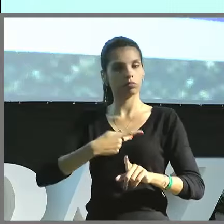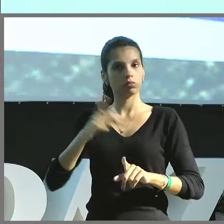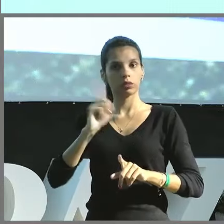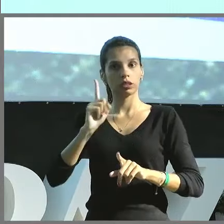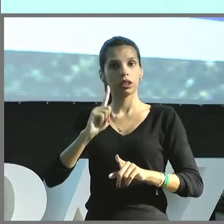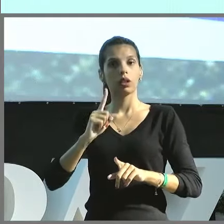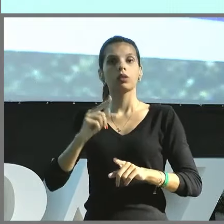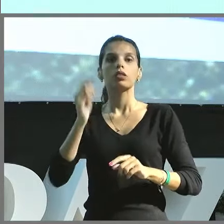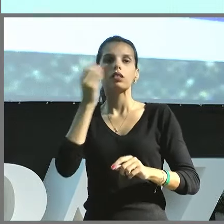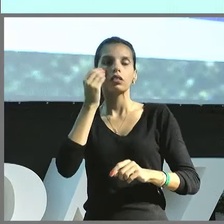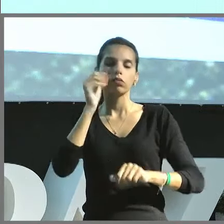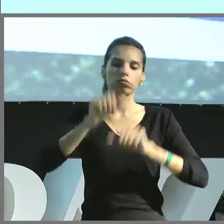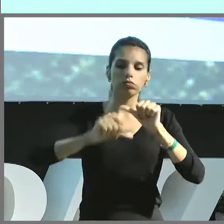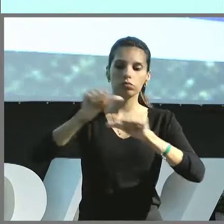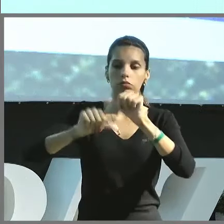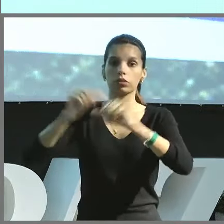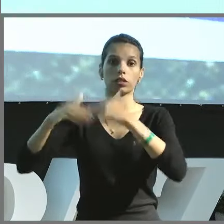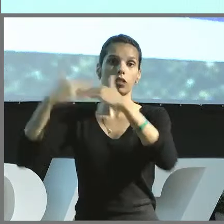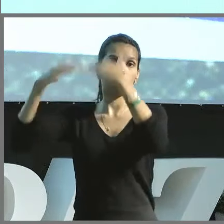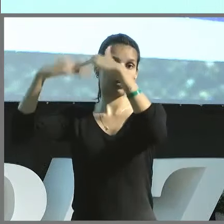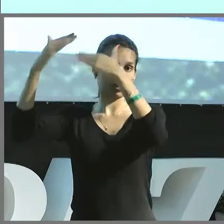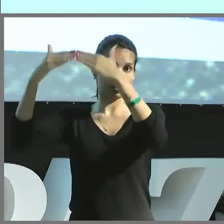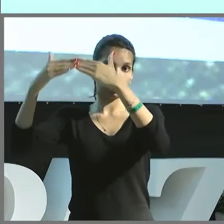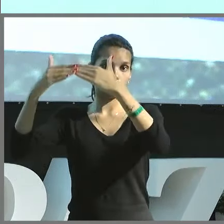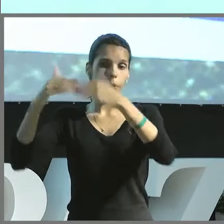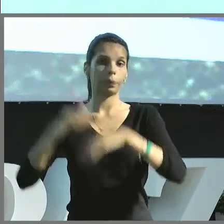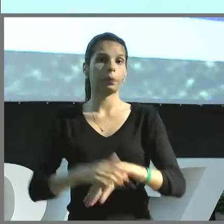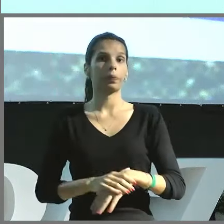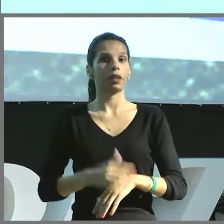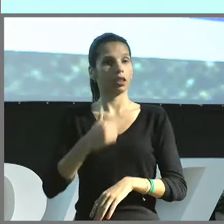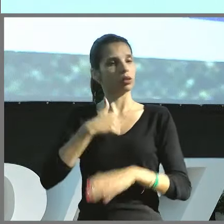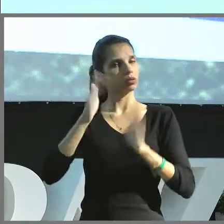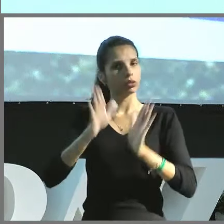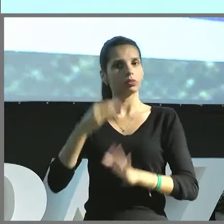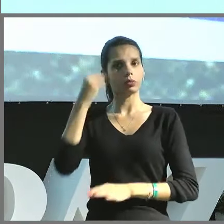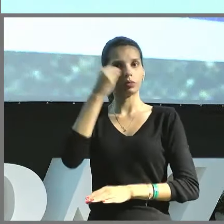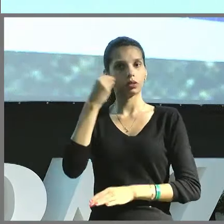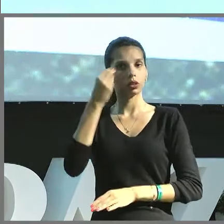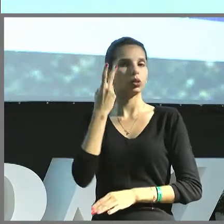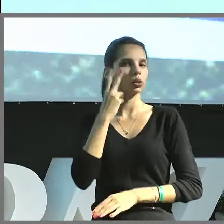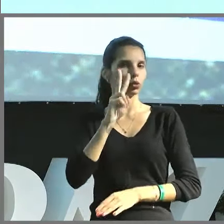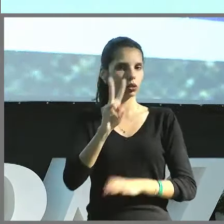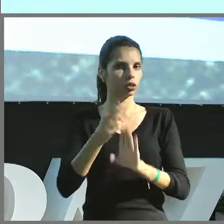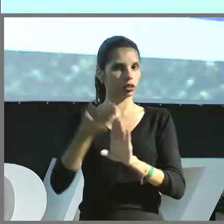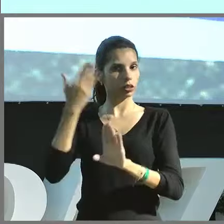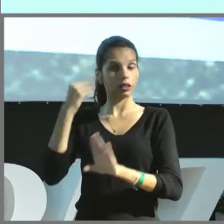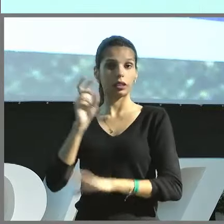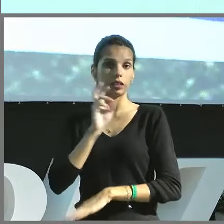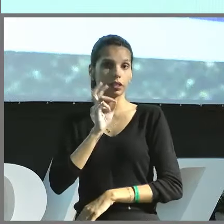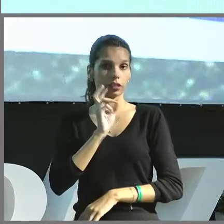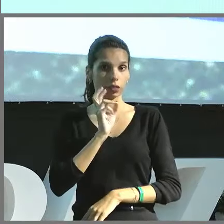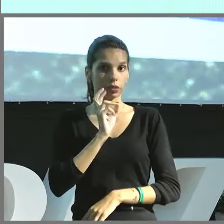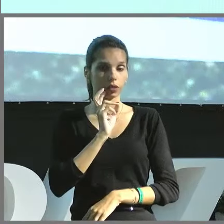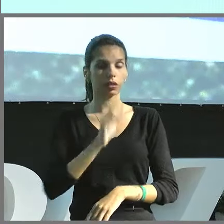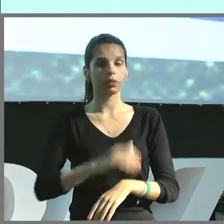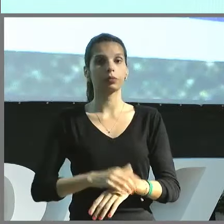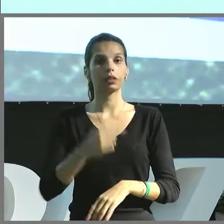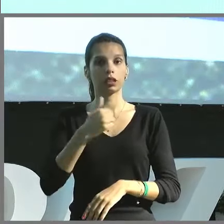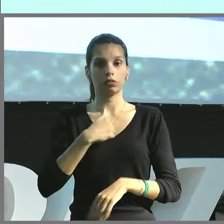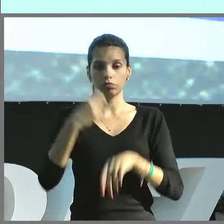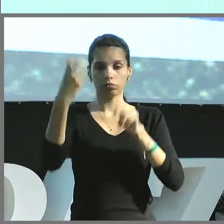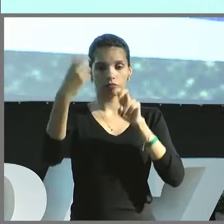espíritos, aonde estamos e como estamos. Eu vivi essa experiência 2 dias atrás, quinta-feira, quando